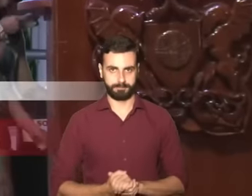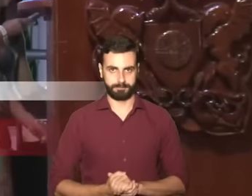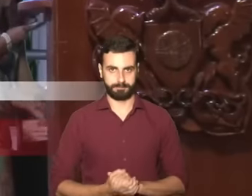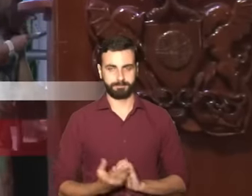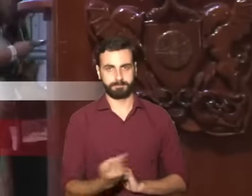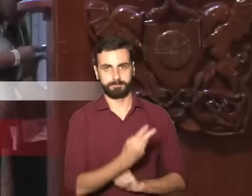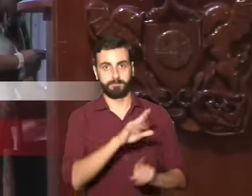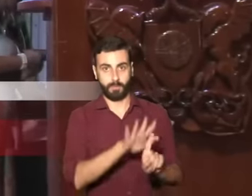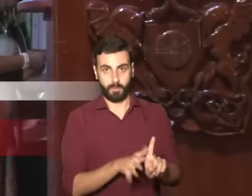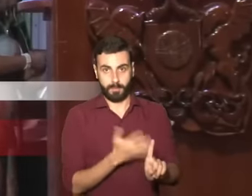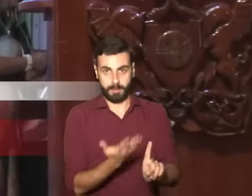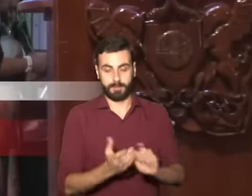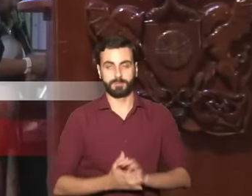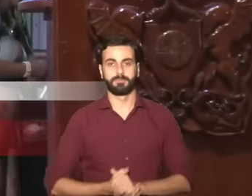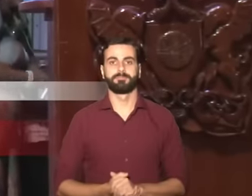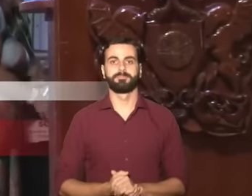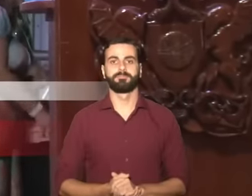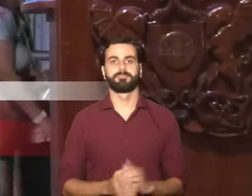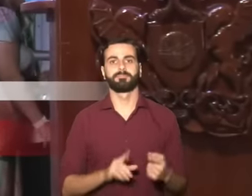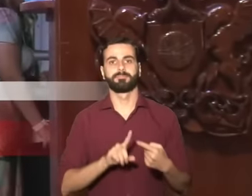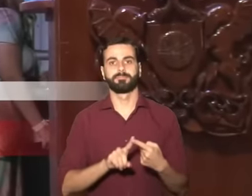Homenageados dos formandos: